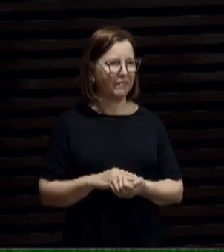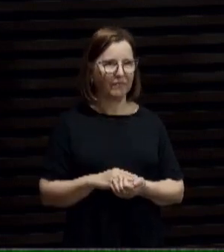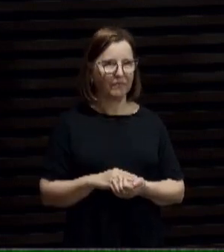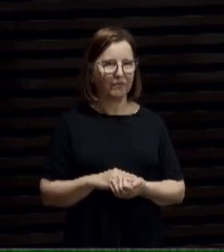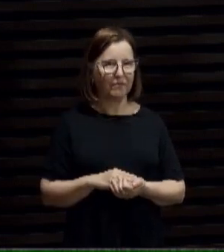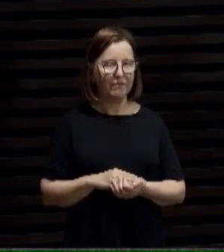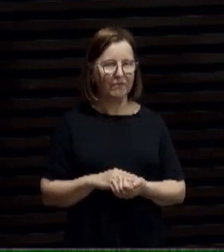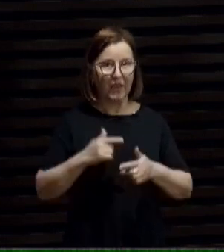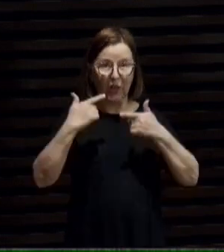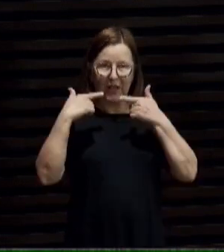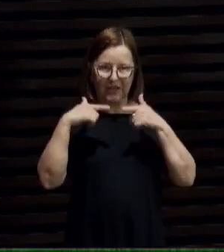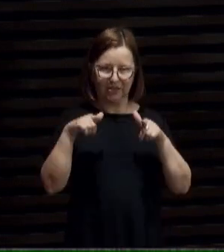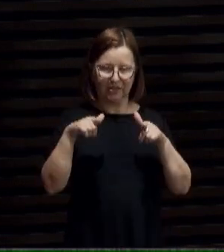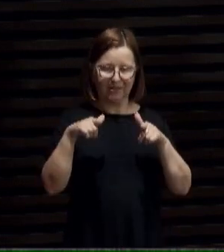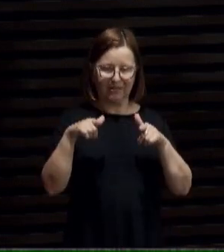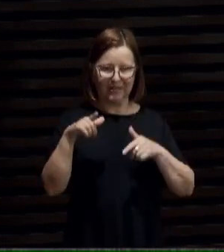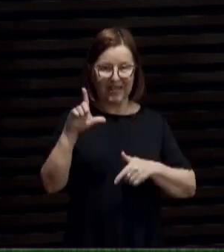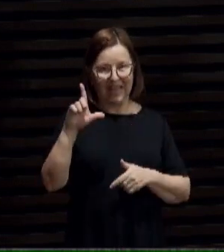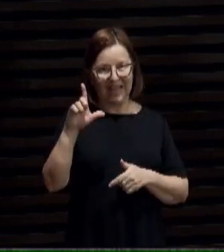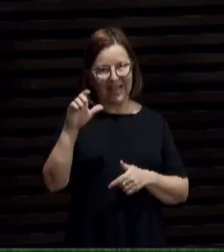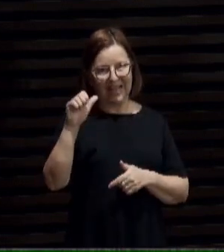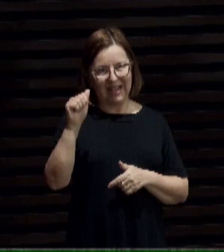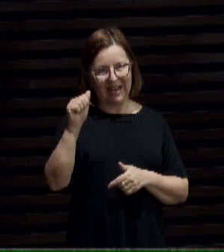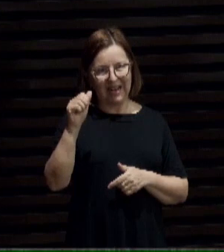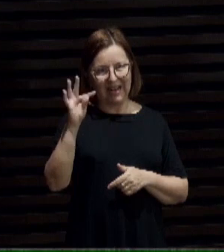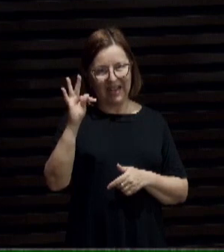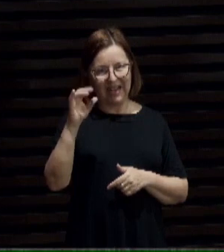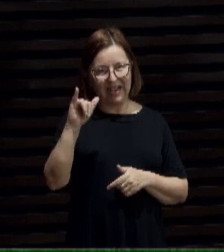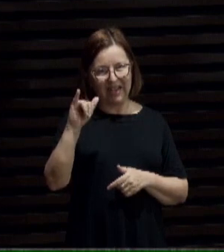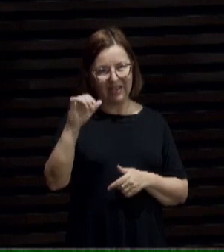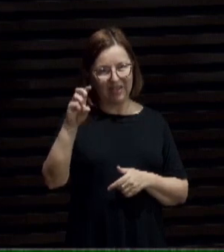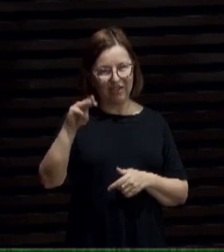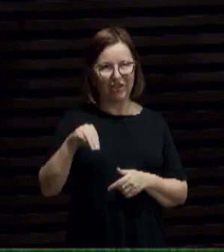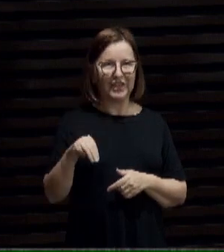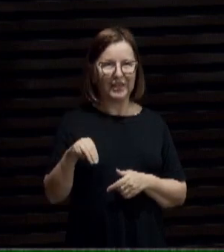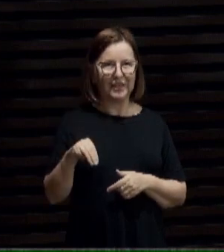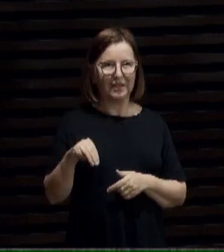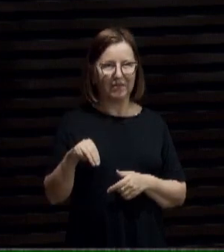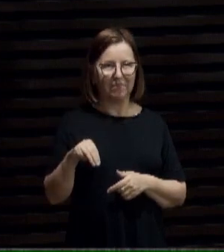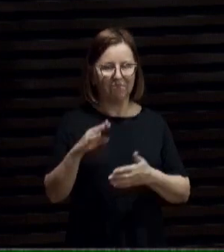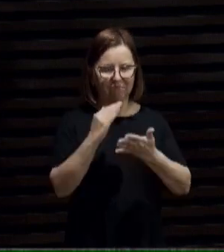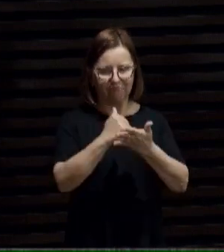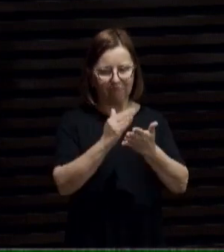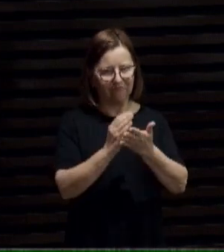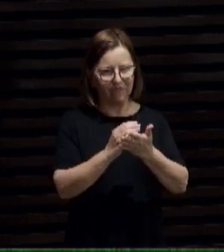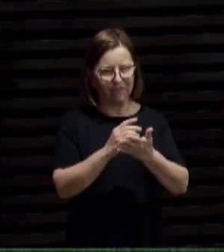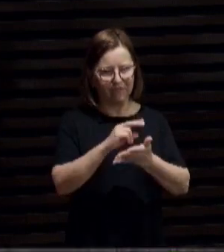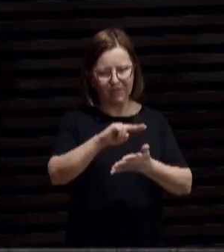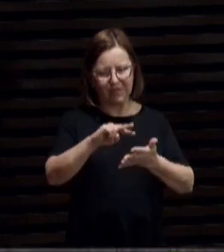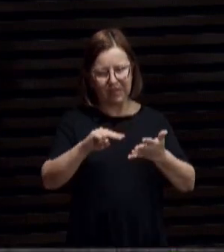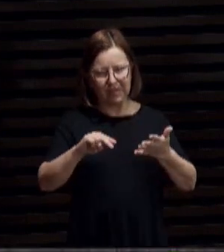do latim, o latim era uma língua, ele se multiplicou em várias. Do